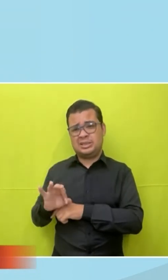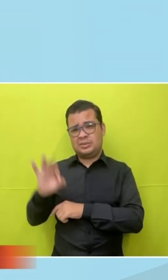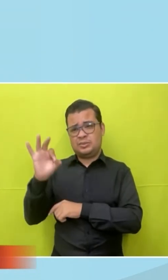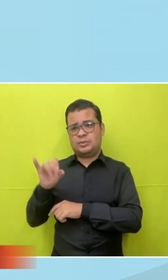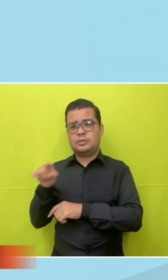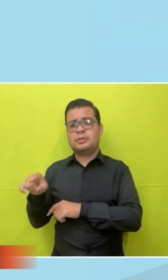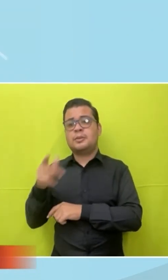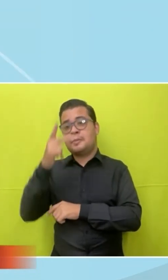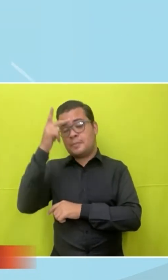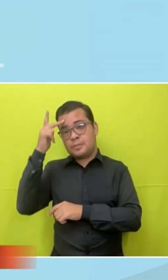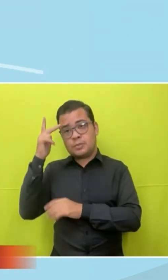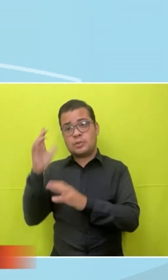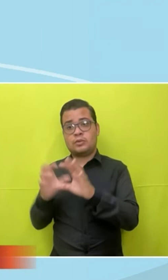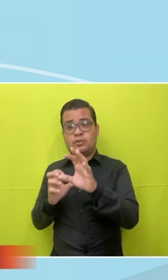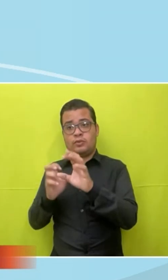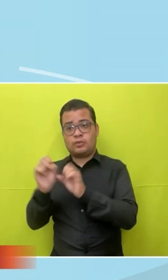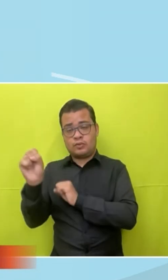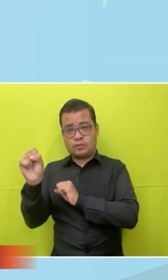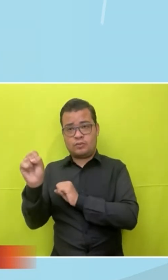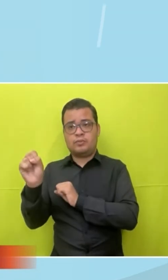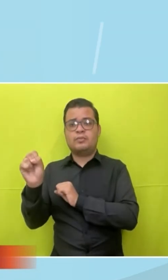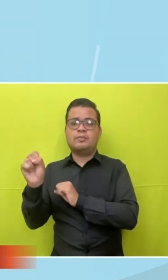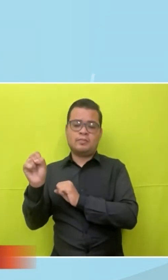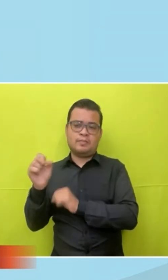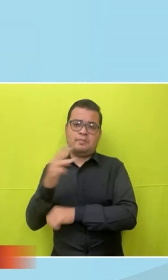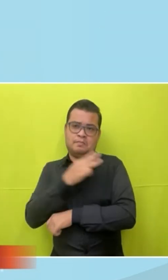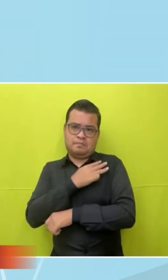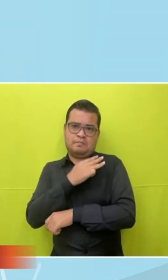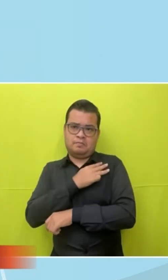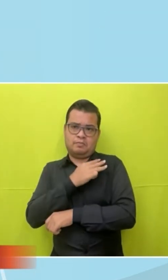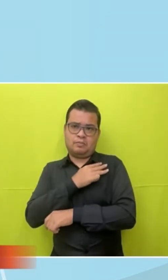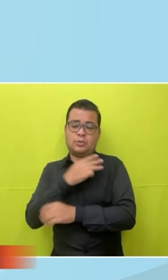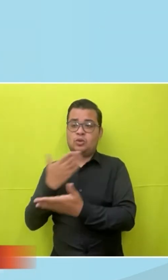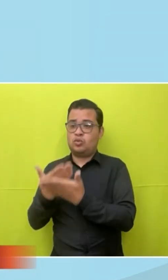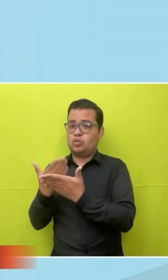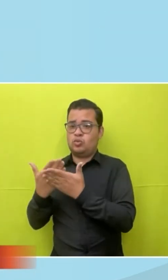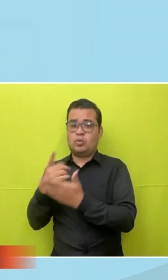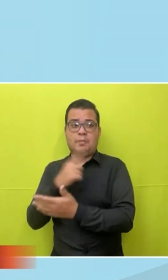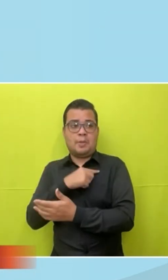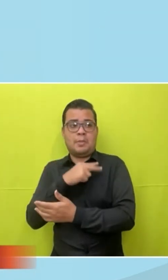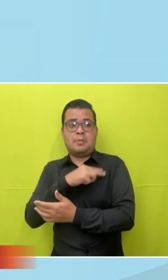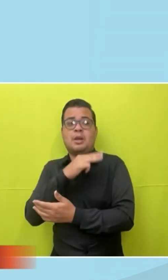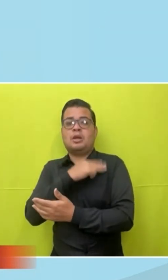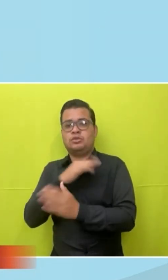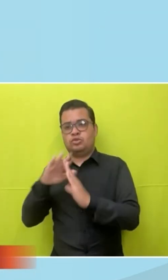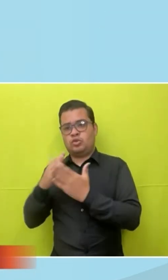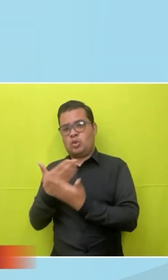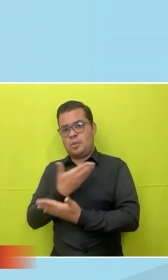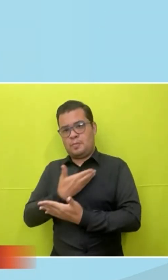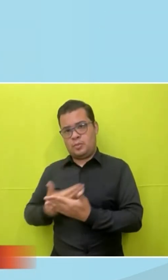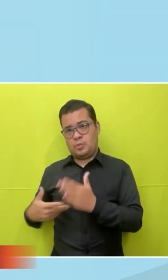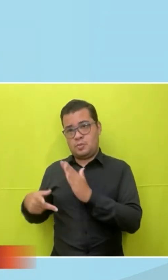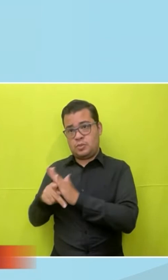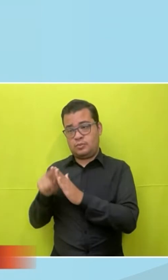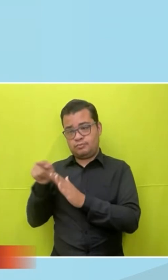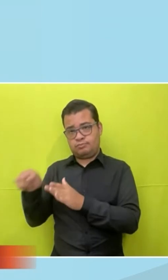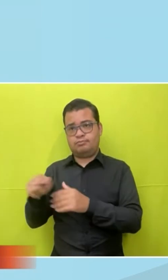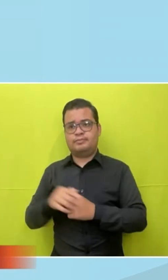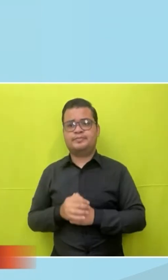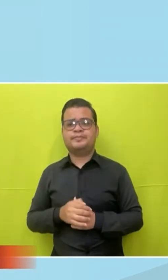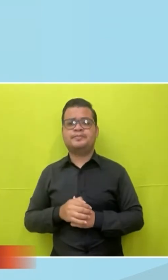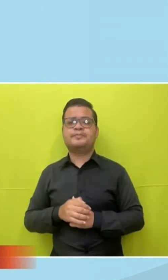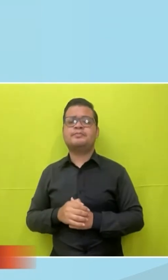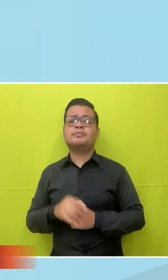quem concluiu o ensino médio integralmente em escolas públicas. Para você saber mais informações sobre o local